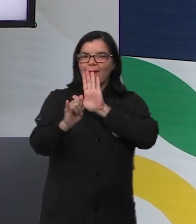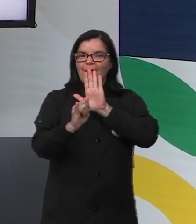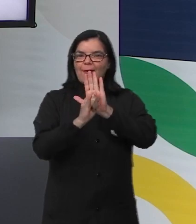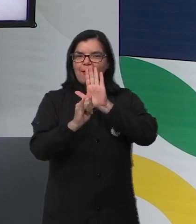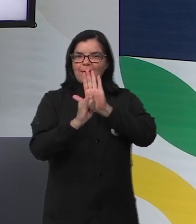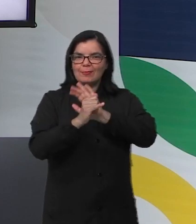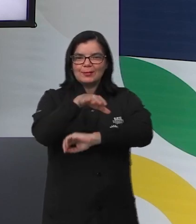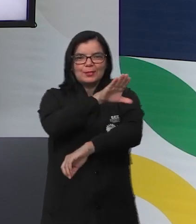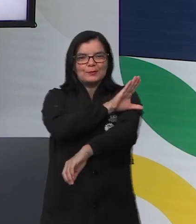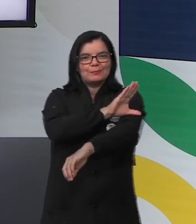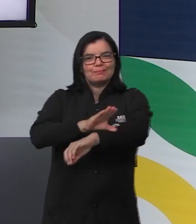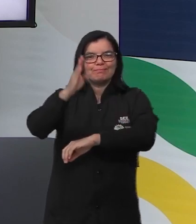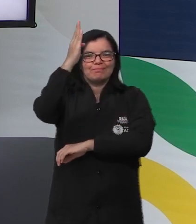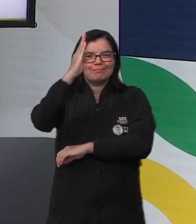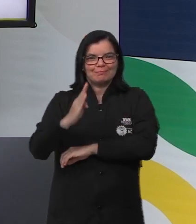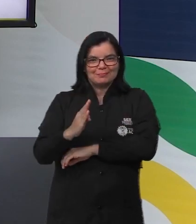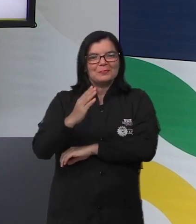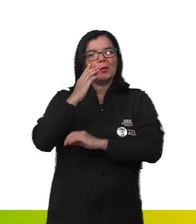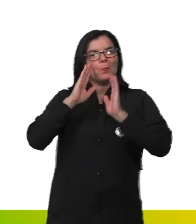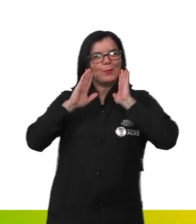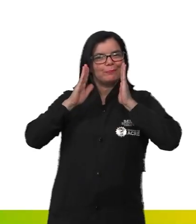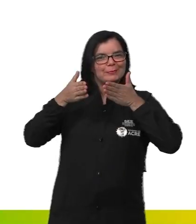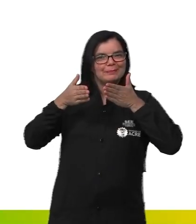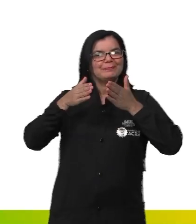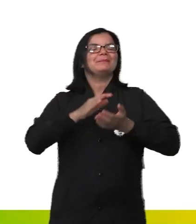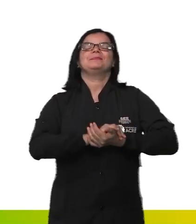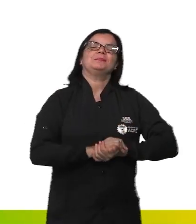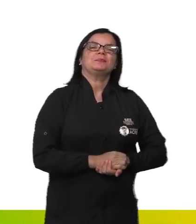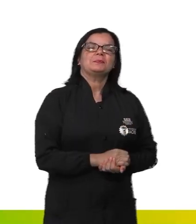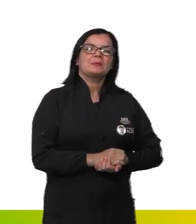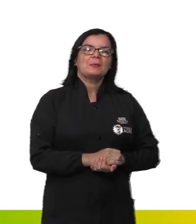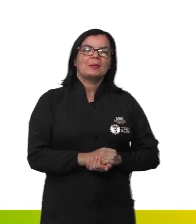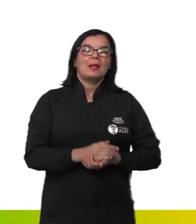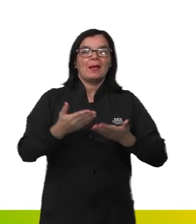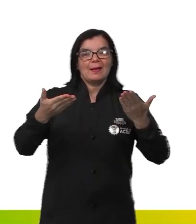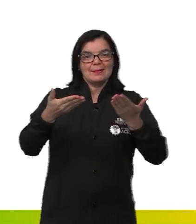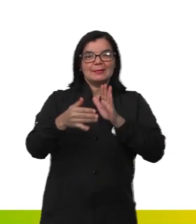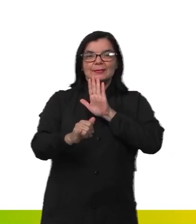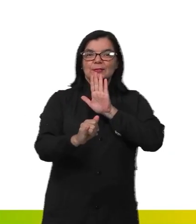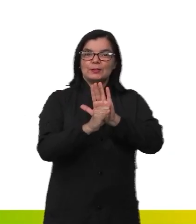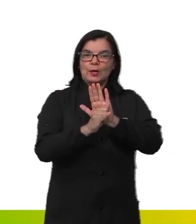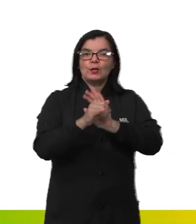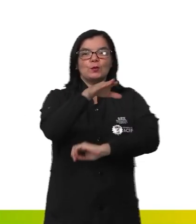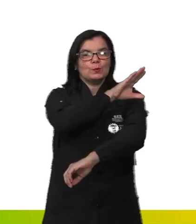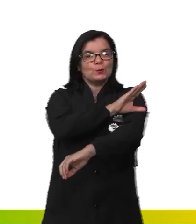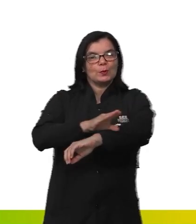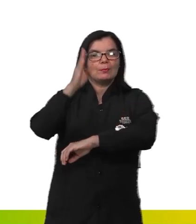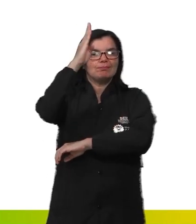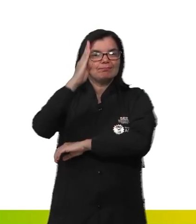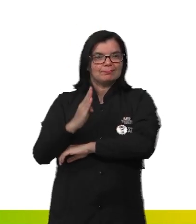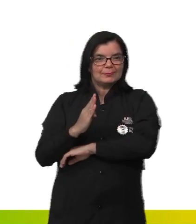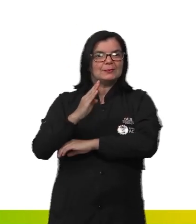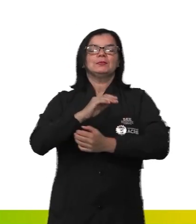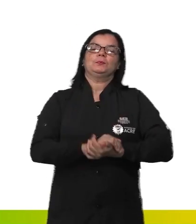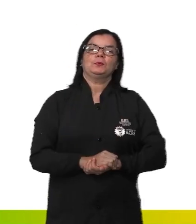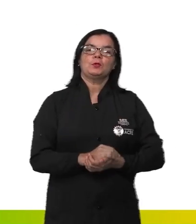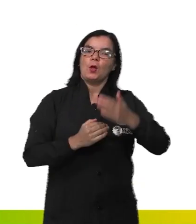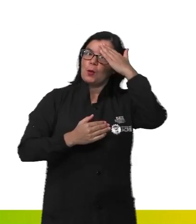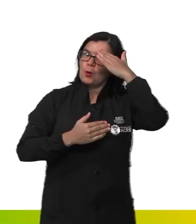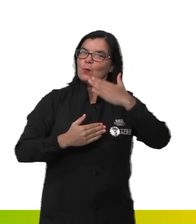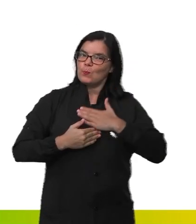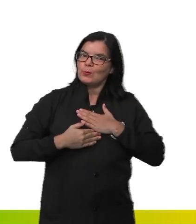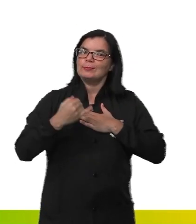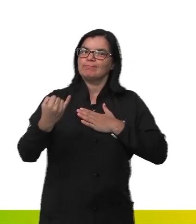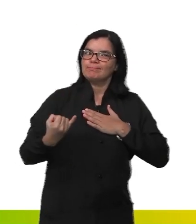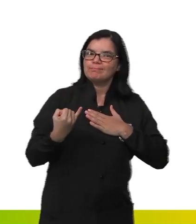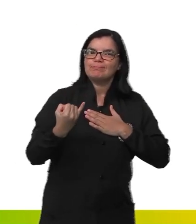identidade da cultura brasileira. Vamos focar na tela? Abordando agora a identidade cultural brasileira. O corpo é uma